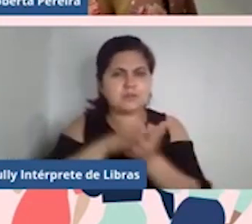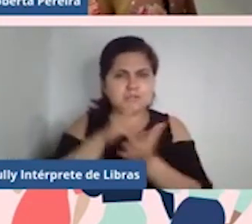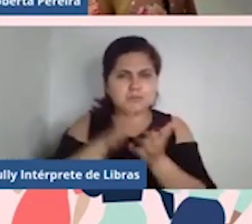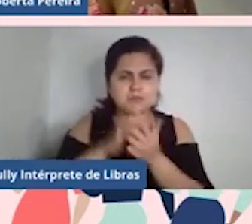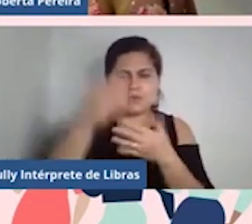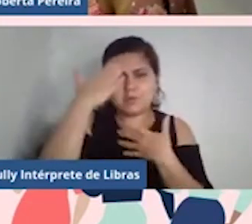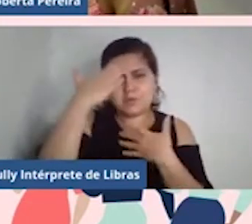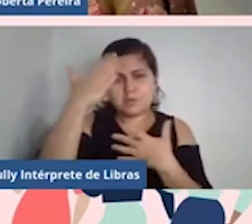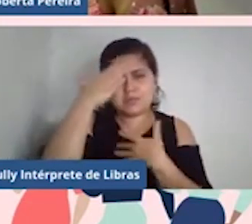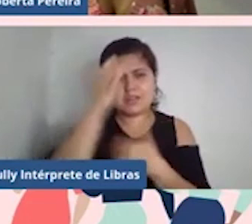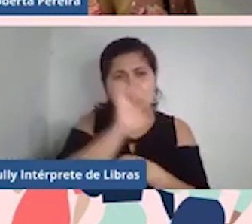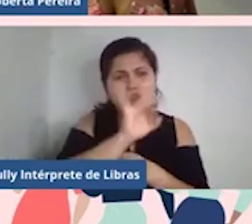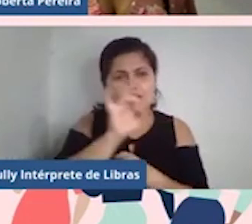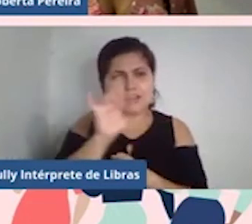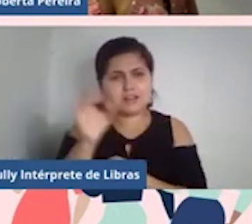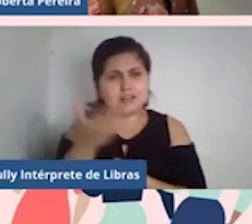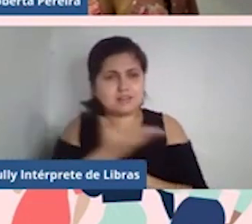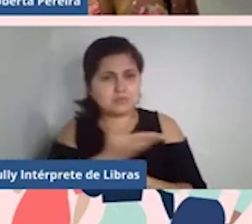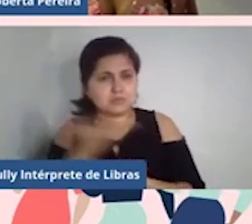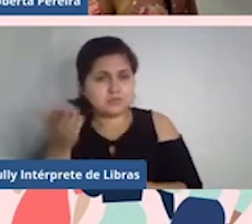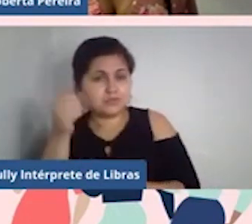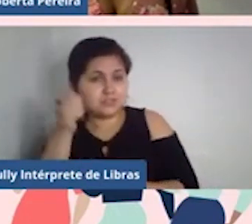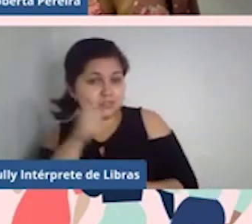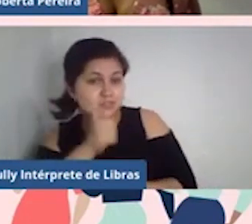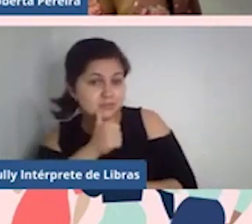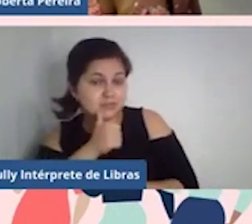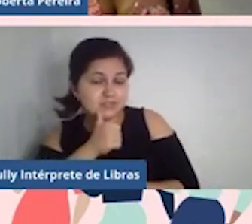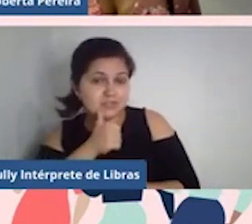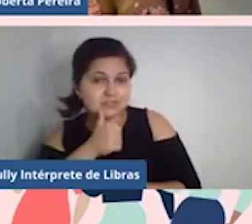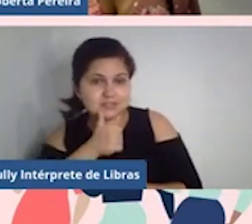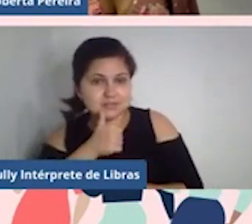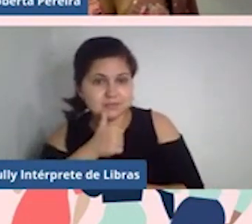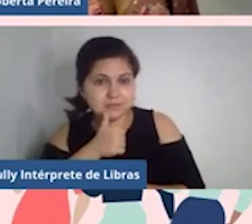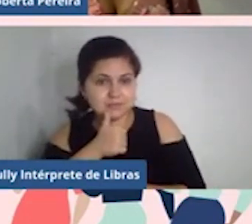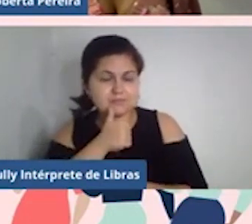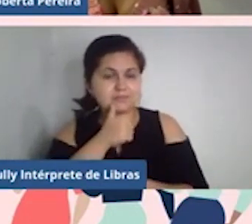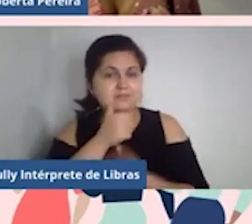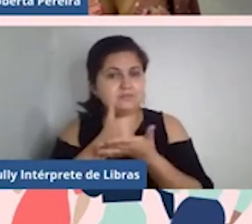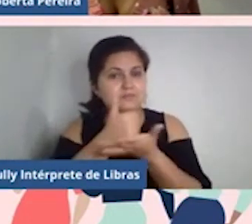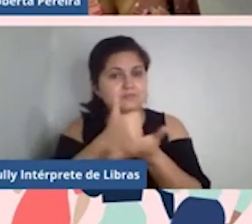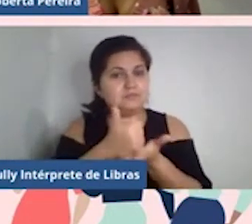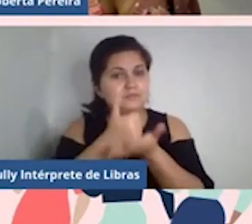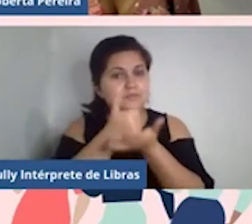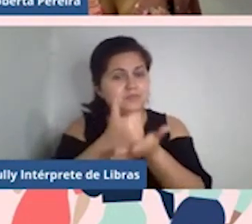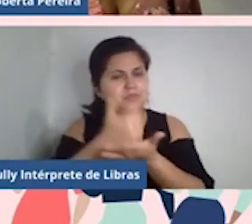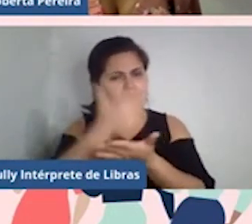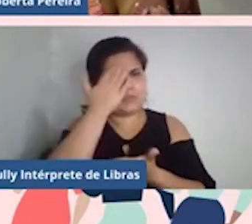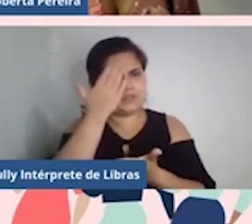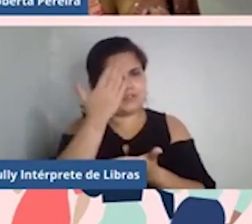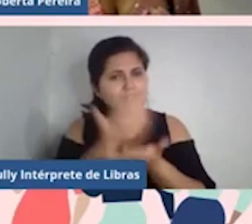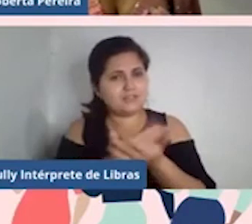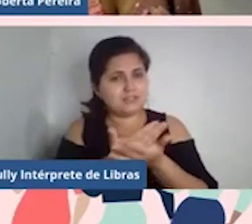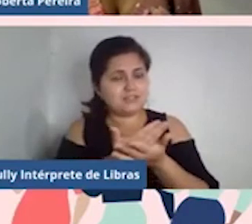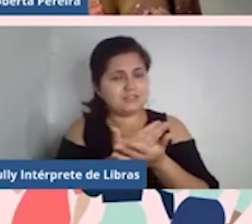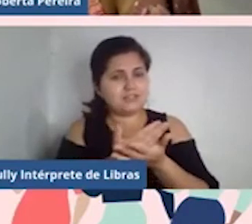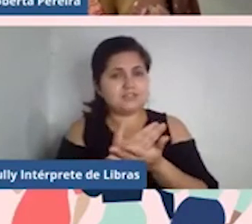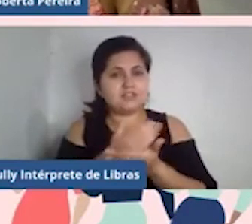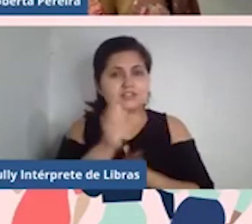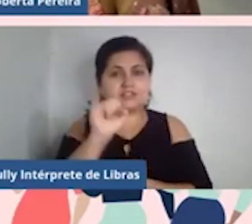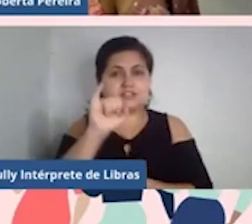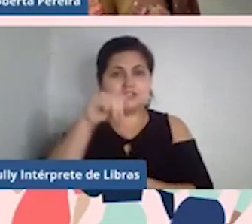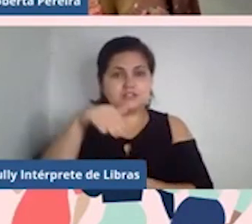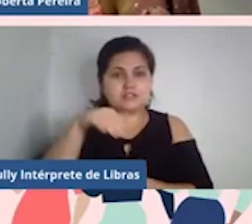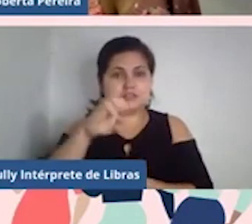Obrigada a cada uma de vocês, meninas, pelo apoio, por acreditar, Simone Baranhano, que foi a